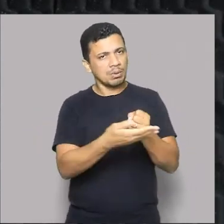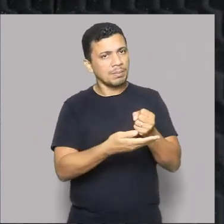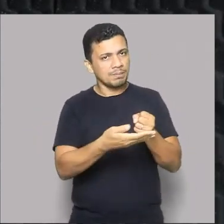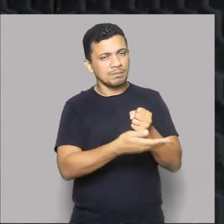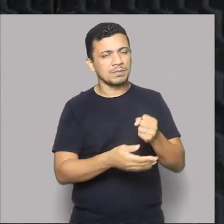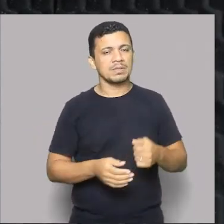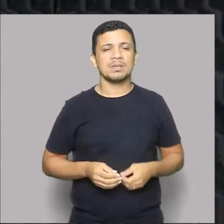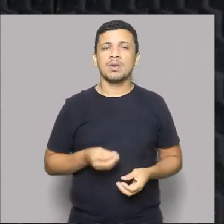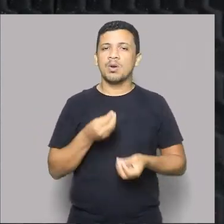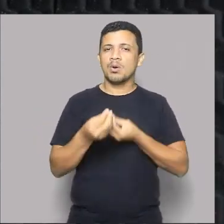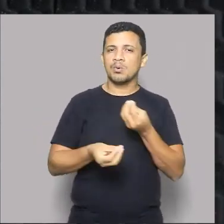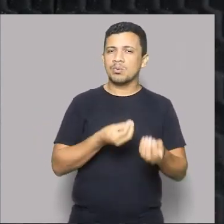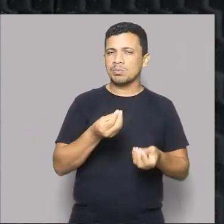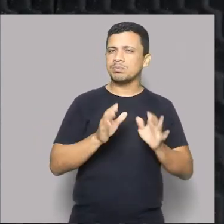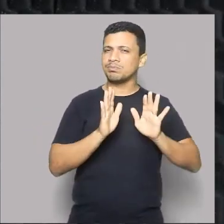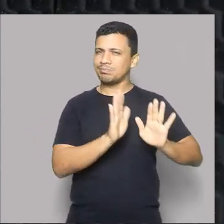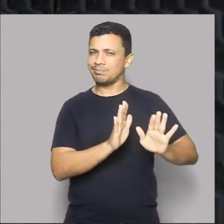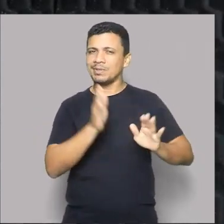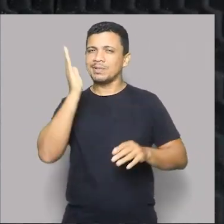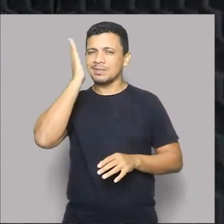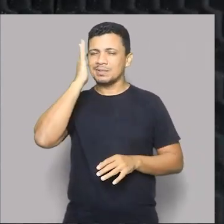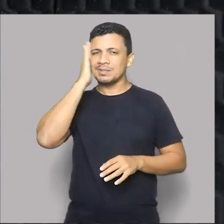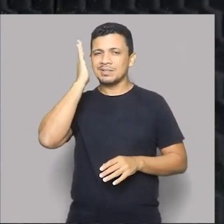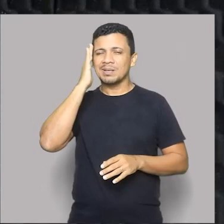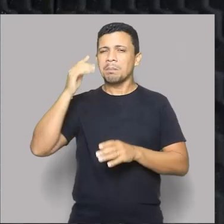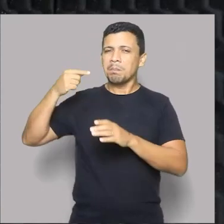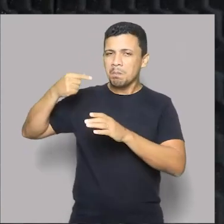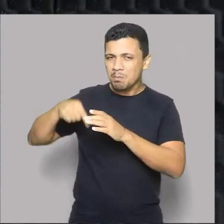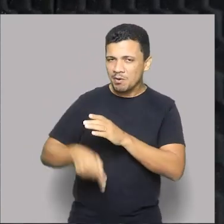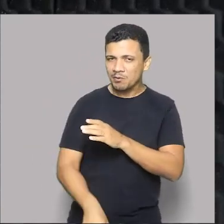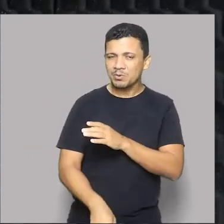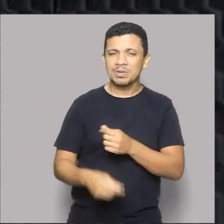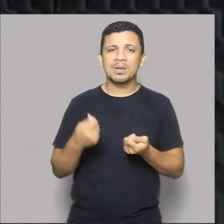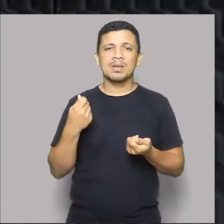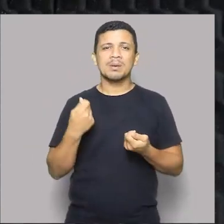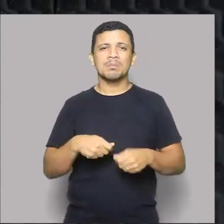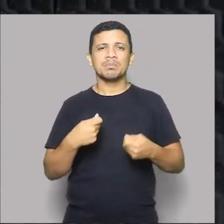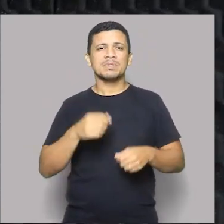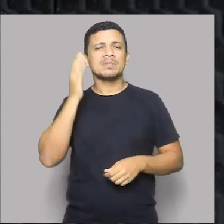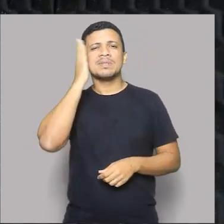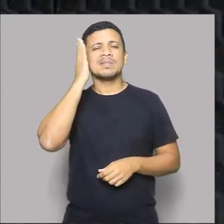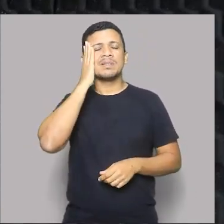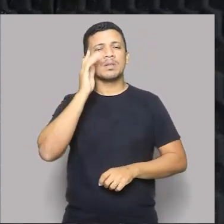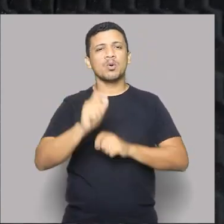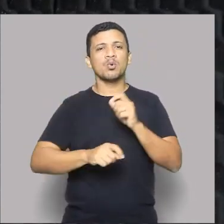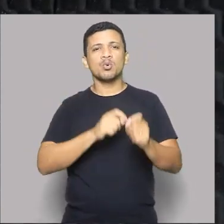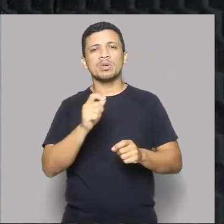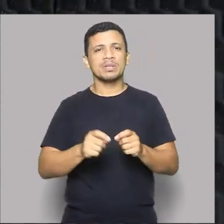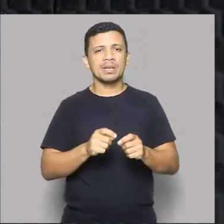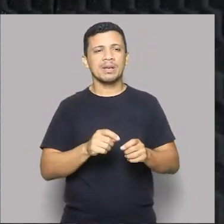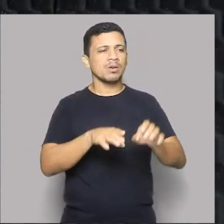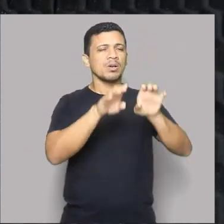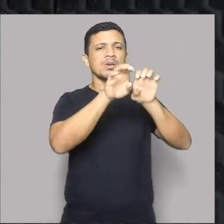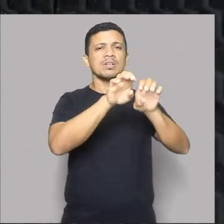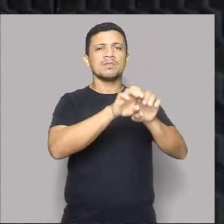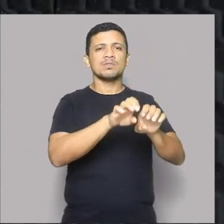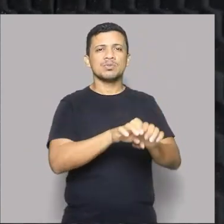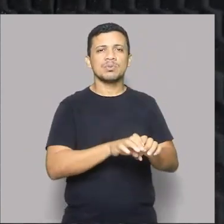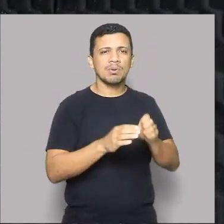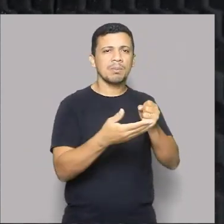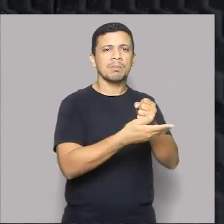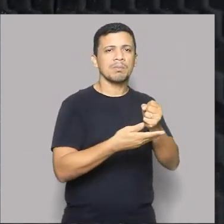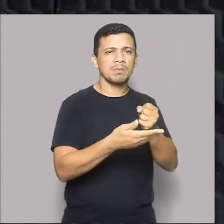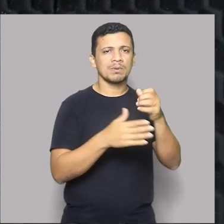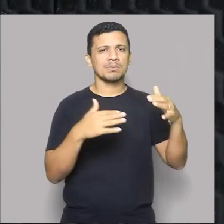esse recorte com mais profundidade, é necessário que a gente entenda o que é uma infraestrutura urbana. Como o próprio nome